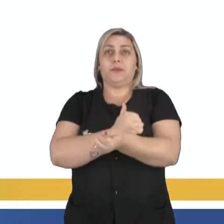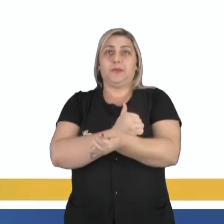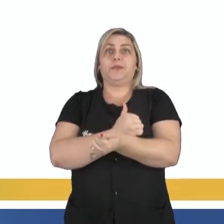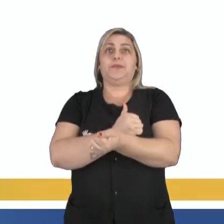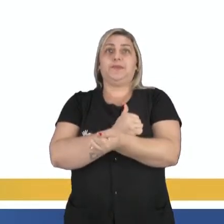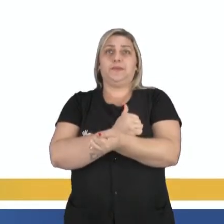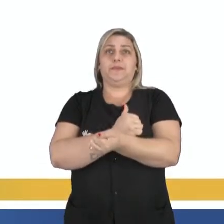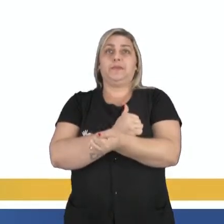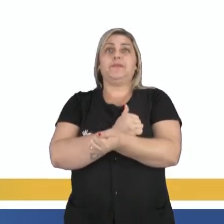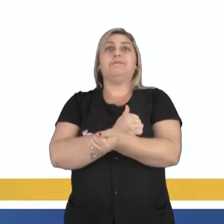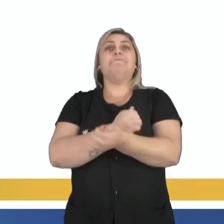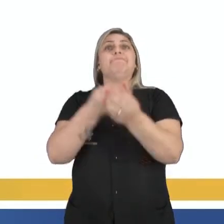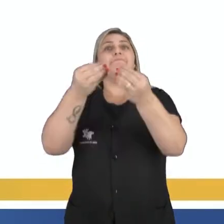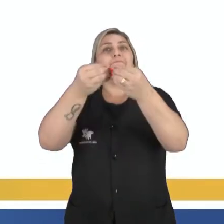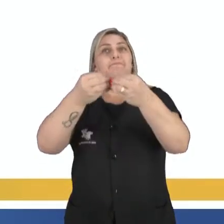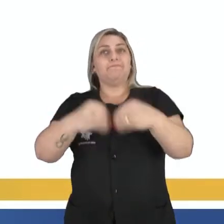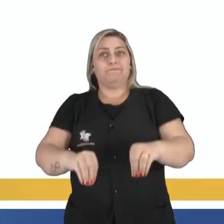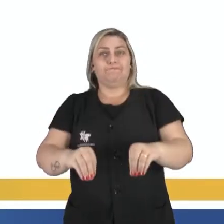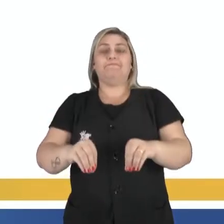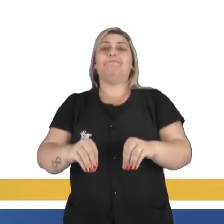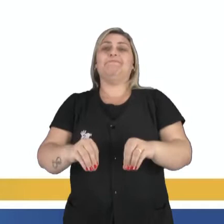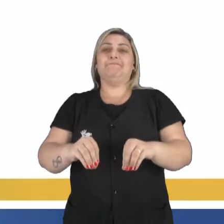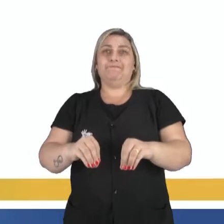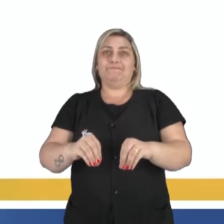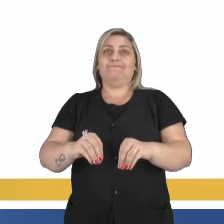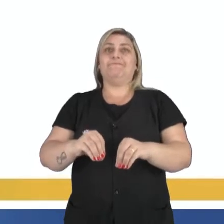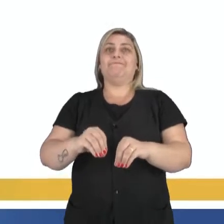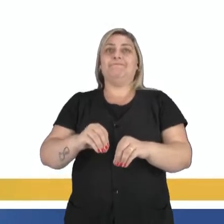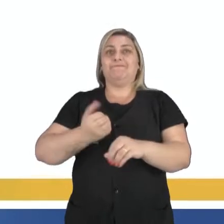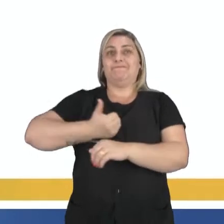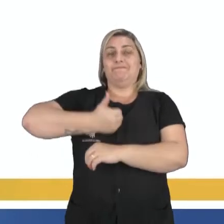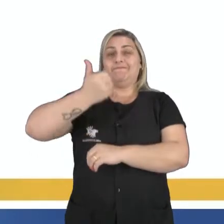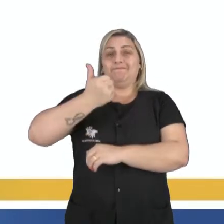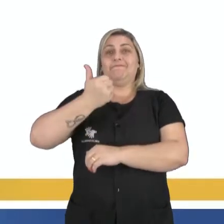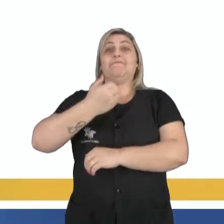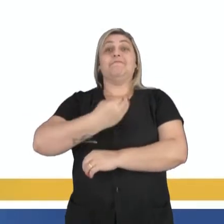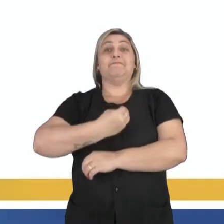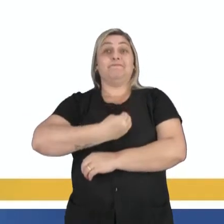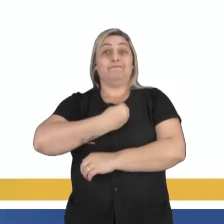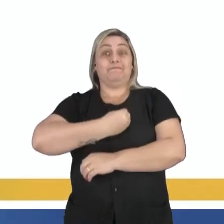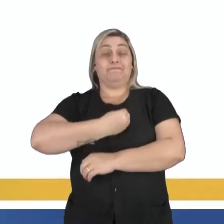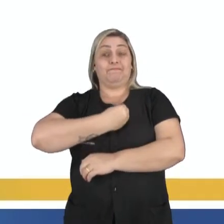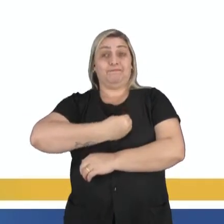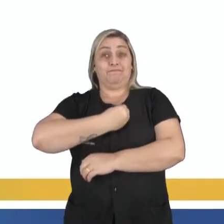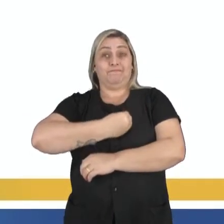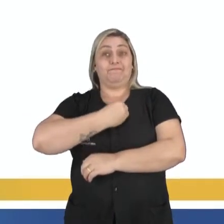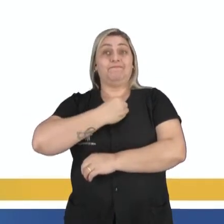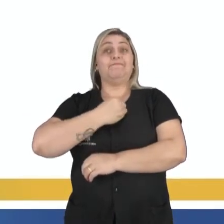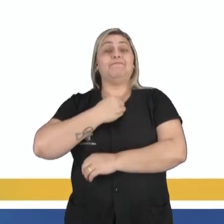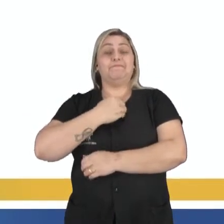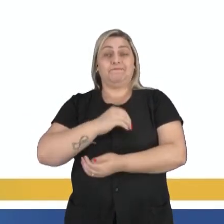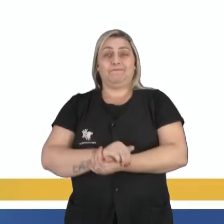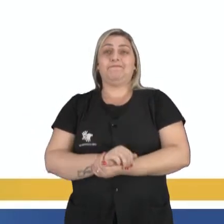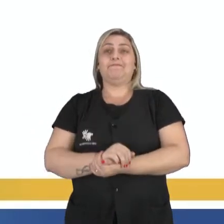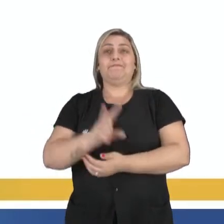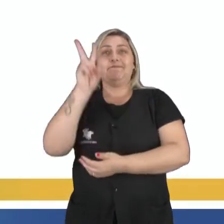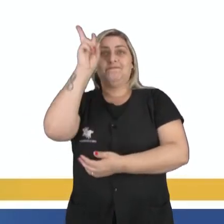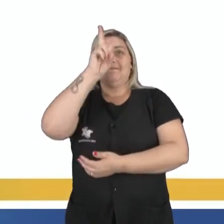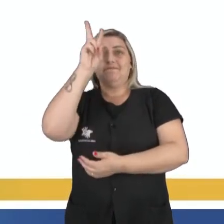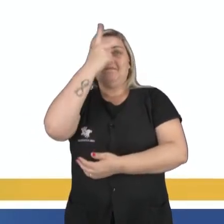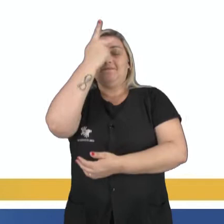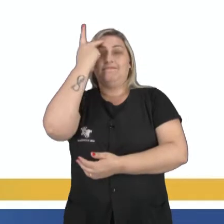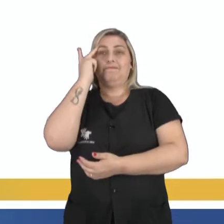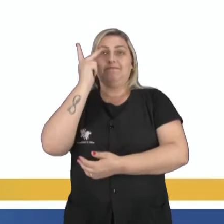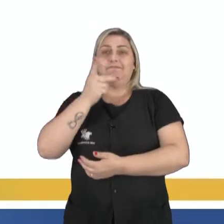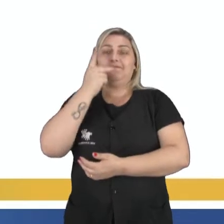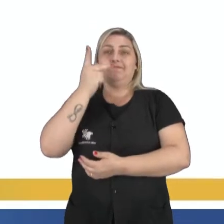quando excessiva, pode acarretar uma série de prejuízos ao pequeno em seus primeiros anos de vida. Lembra daquela